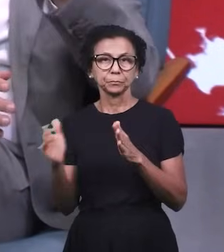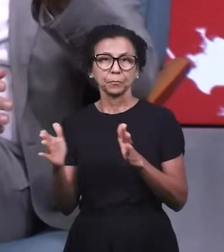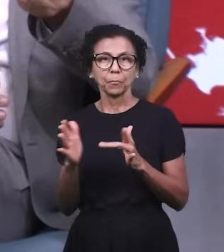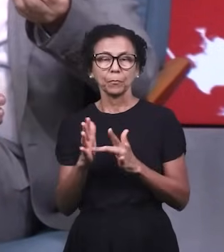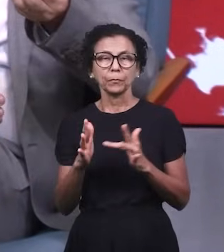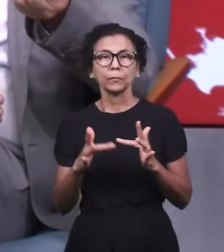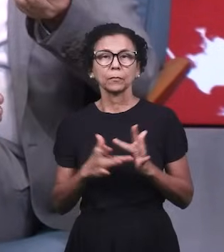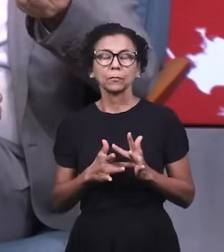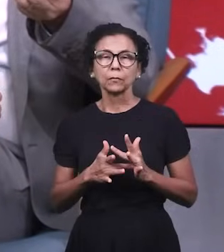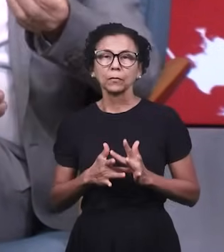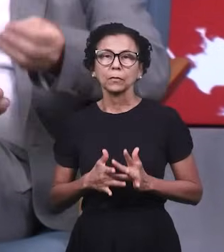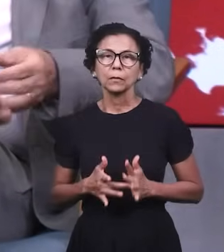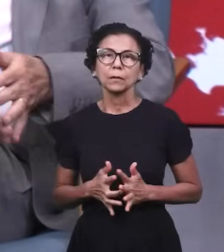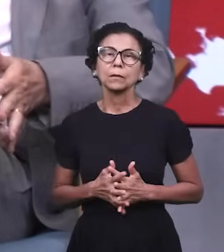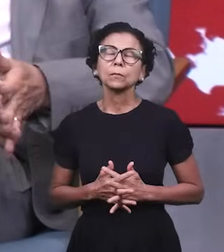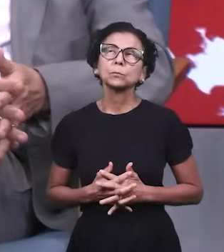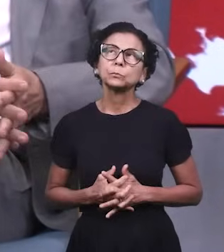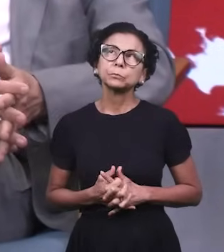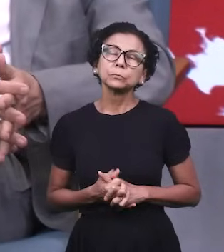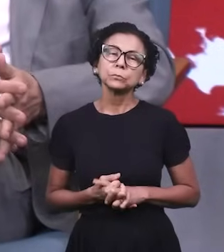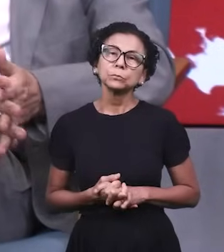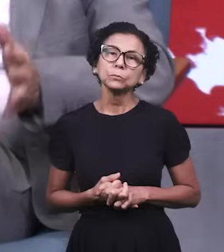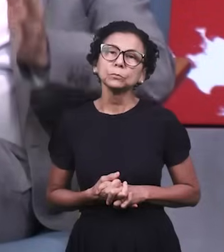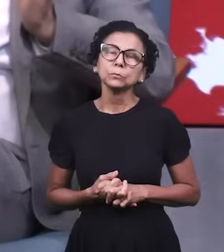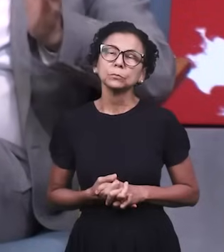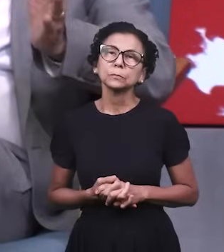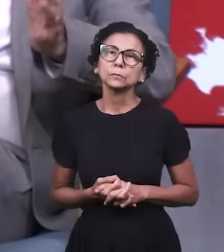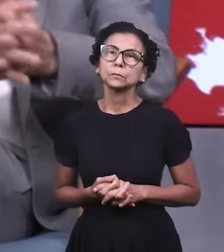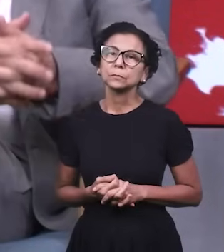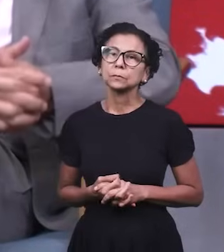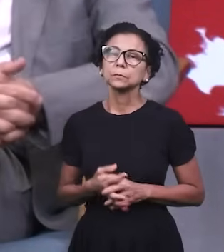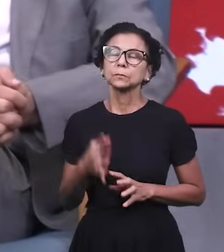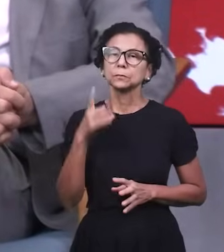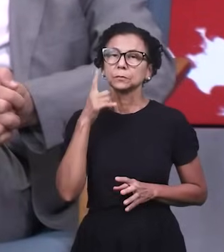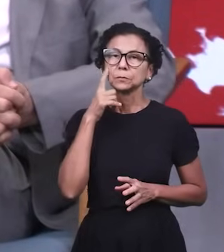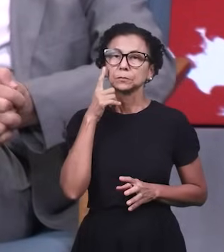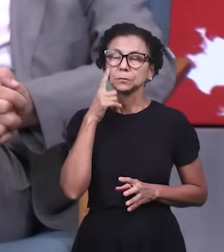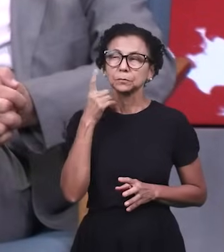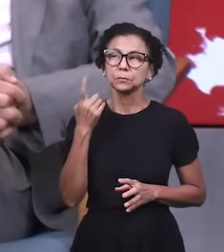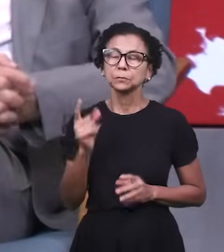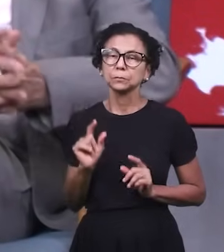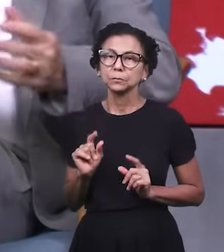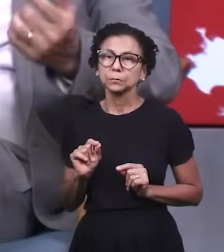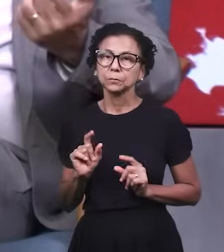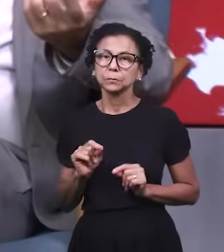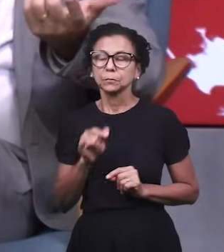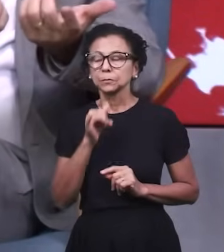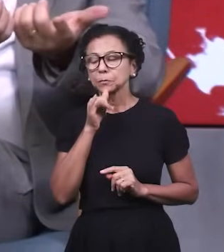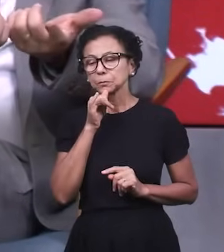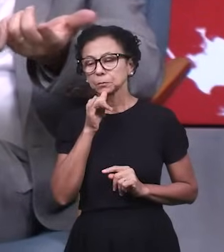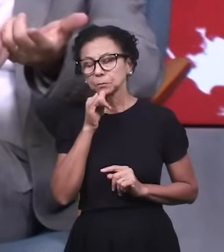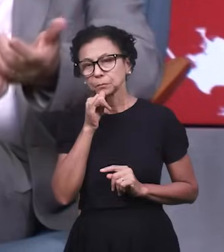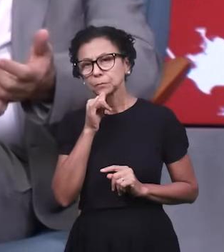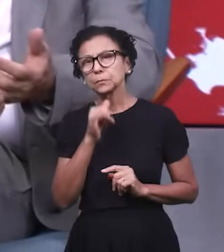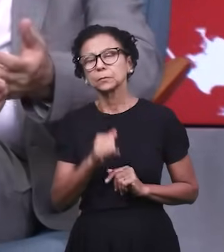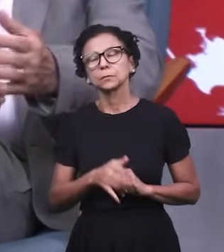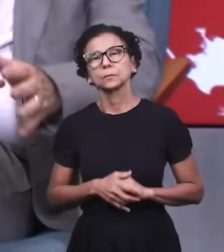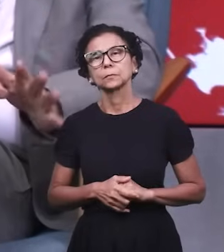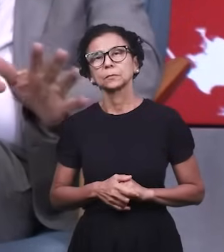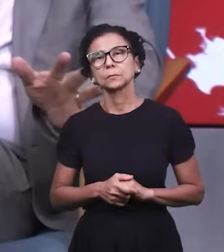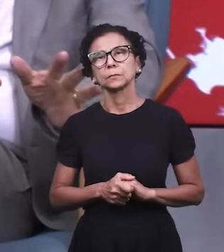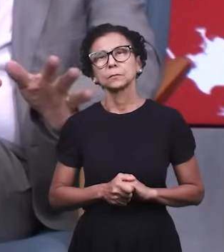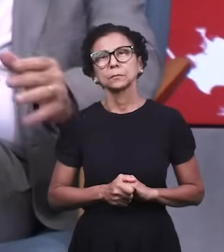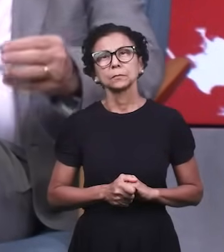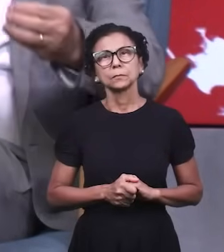Como o ministério do Senhor Jesus é profético, nós vamos ver, por exemplo, que em muitas curas, ou